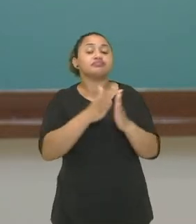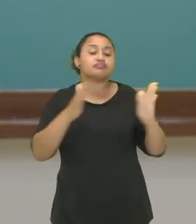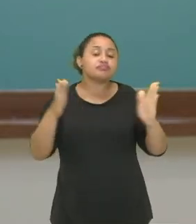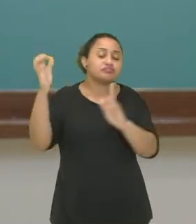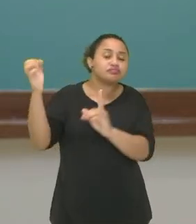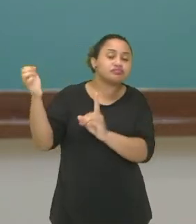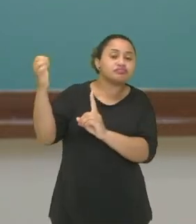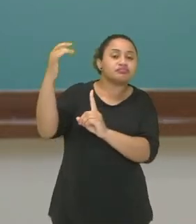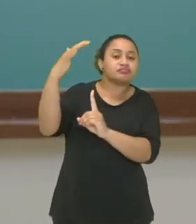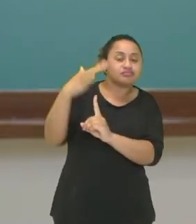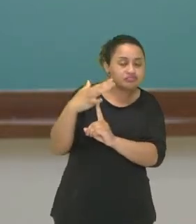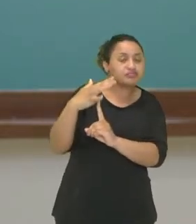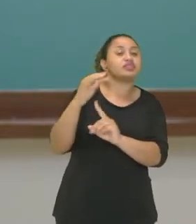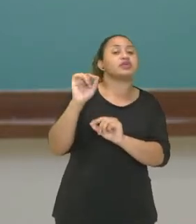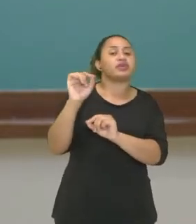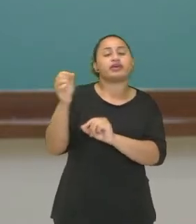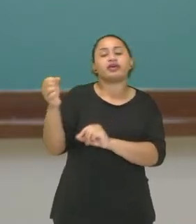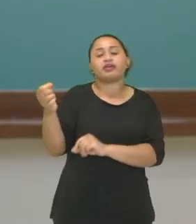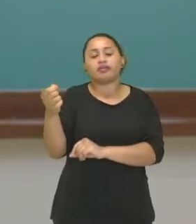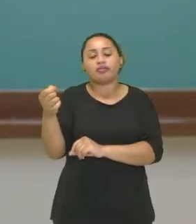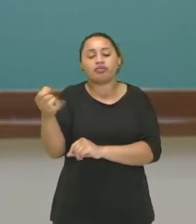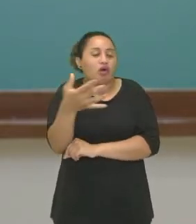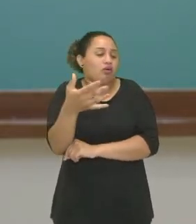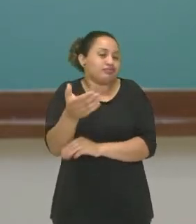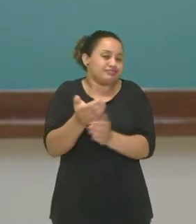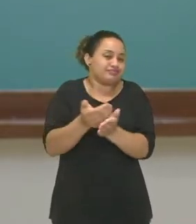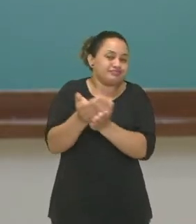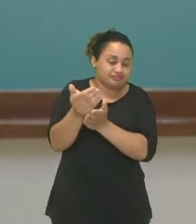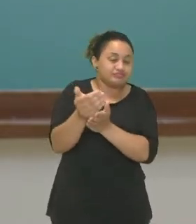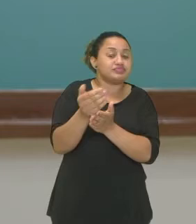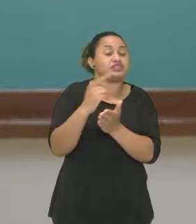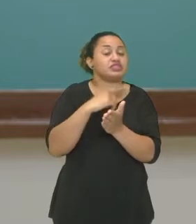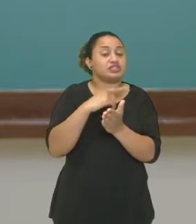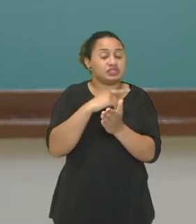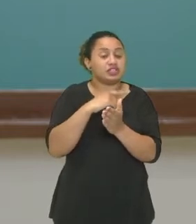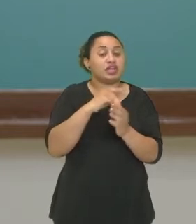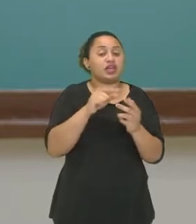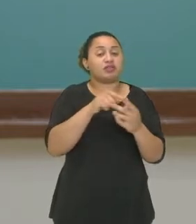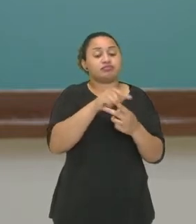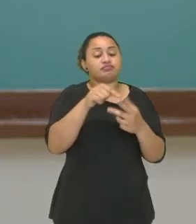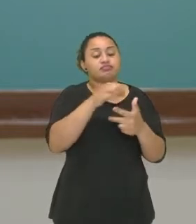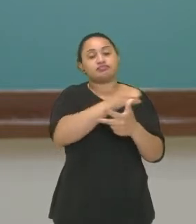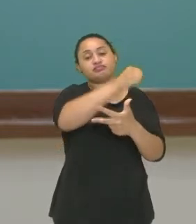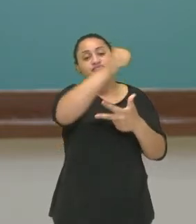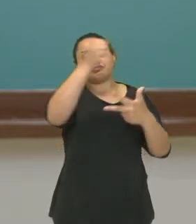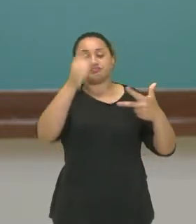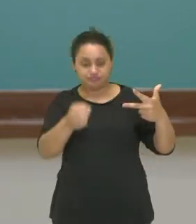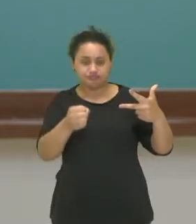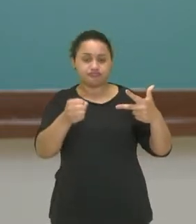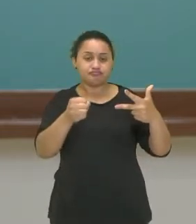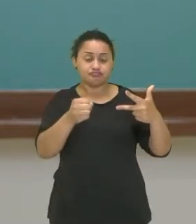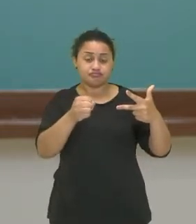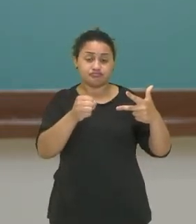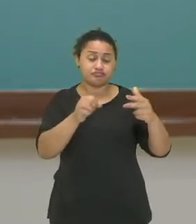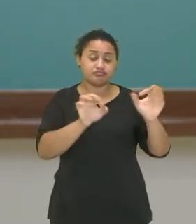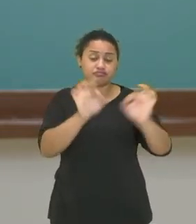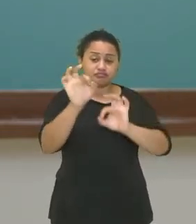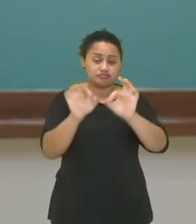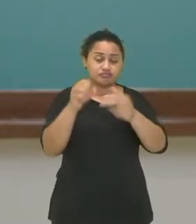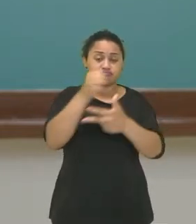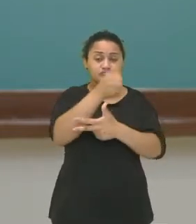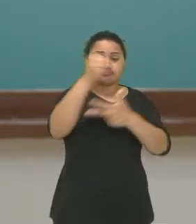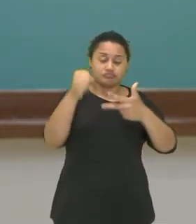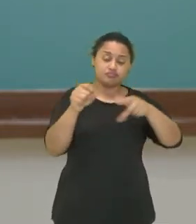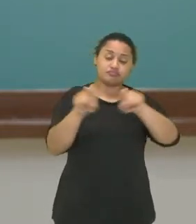esse início da modernidade, com a divisão dos três poderes, o Estado dividido em três poderes, a formação